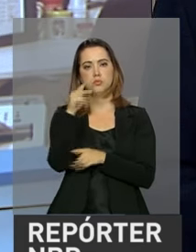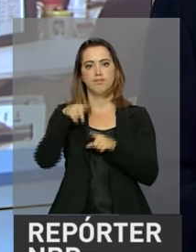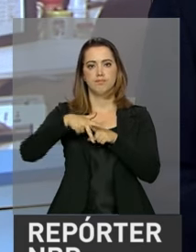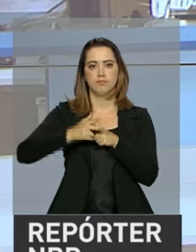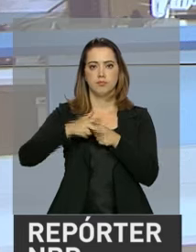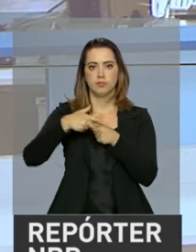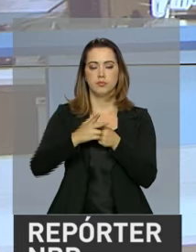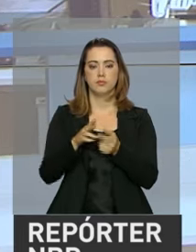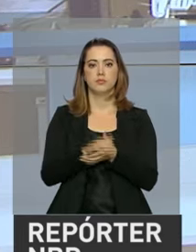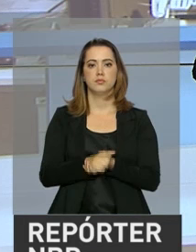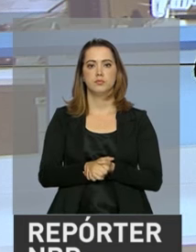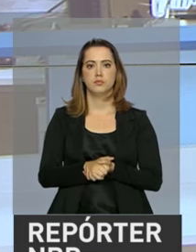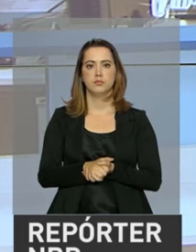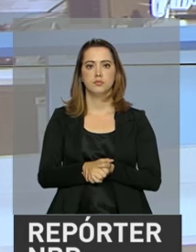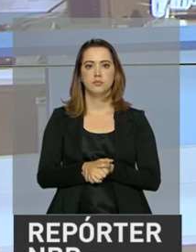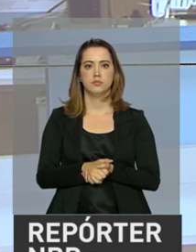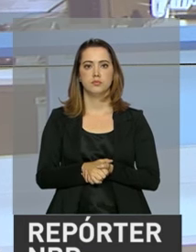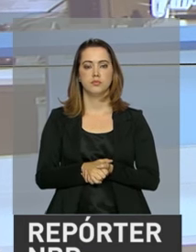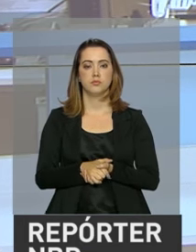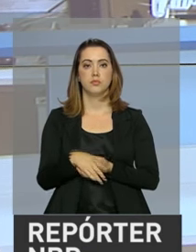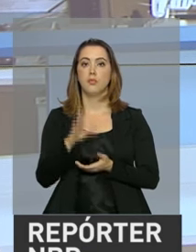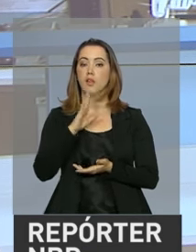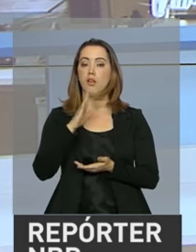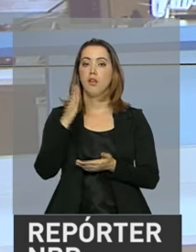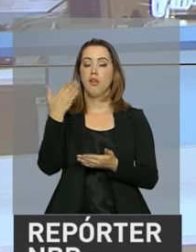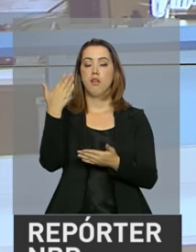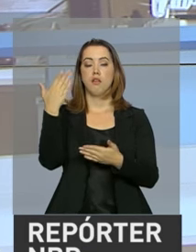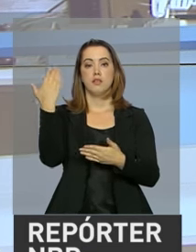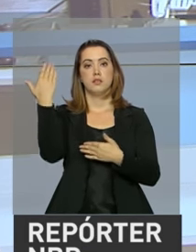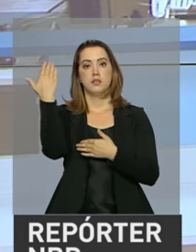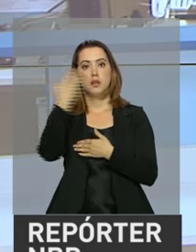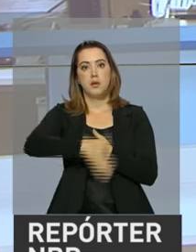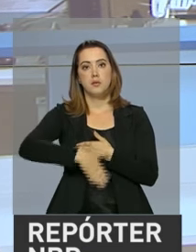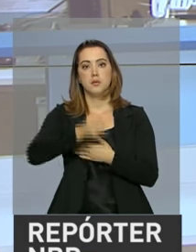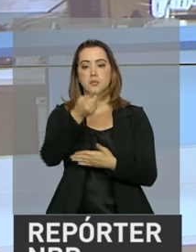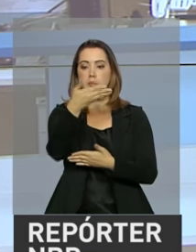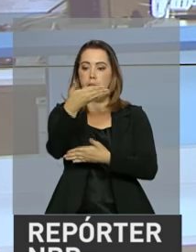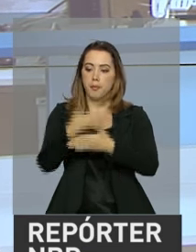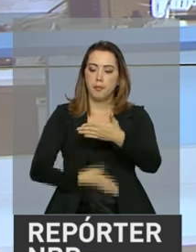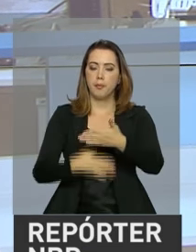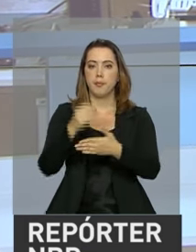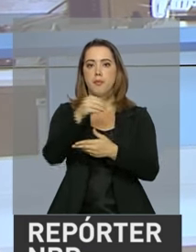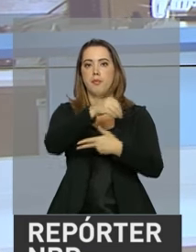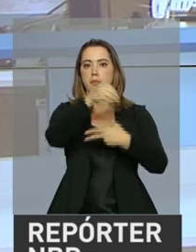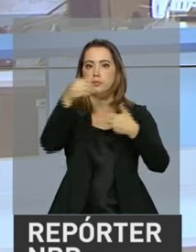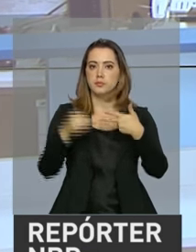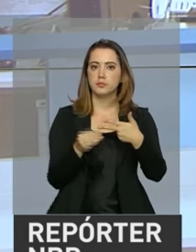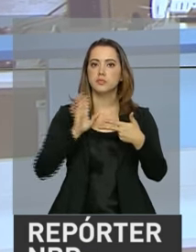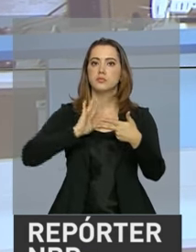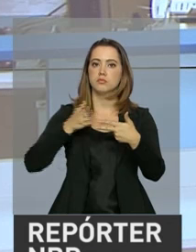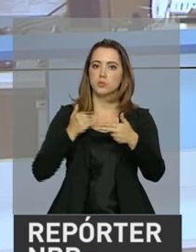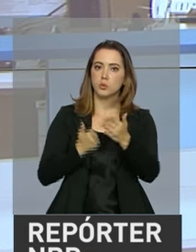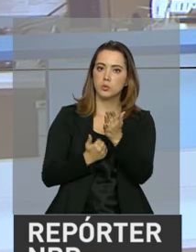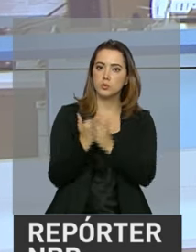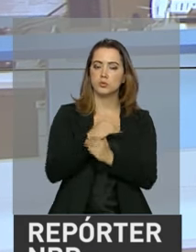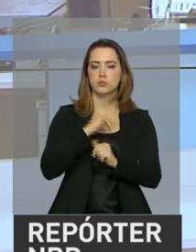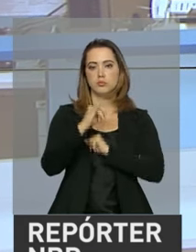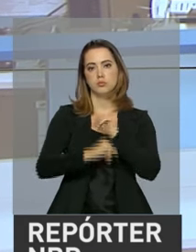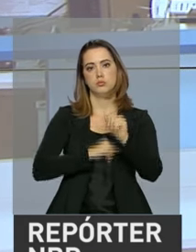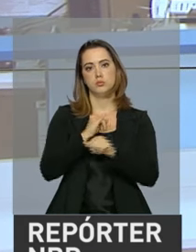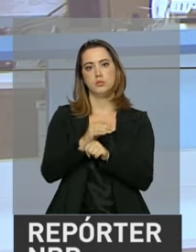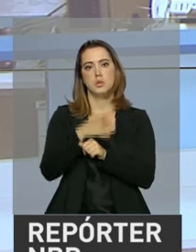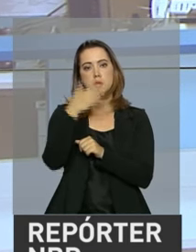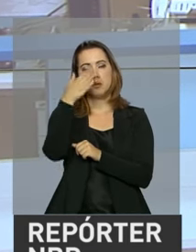reforma. O simulado gratuito do Exame Nacional do Ensino Médio continua disponível para os estudantes na internet.